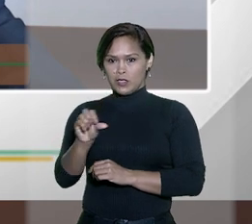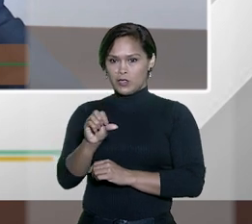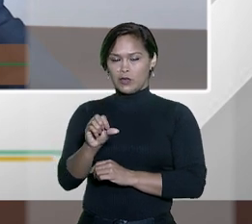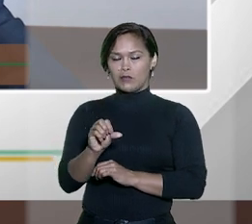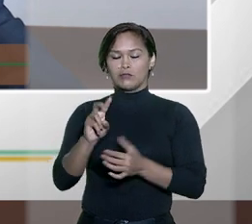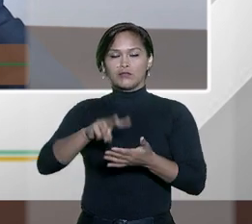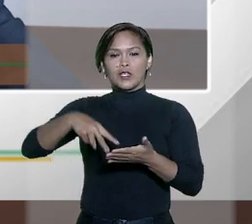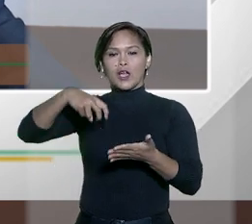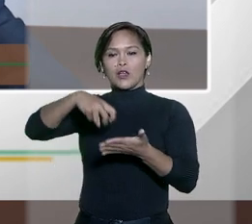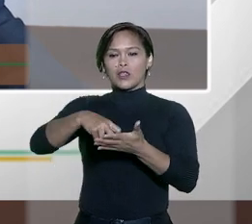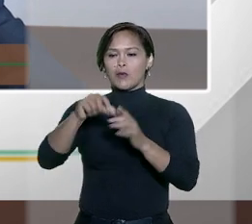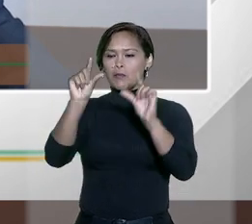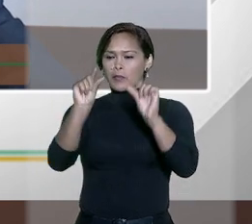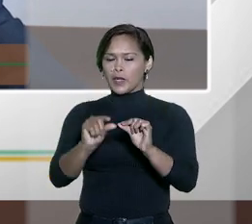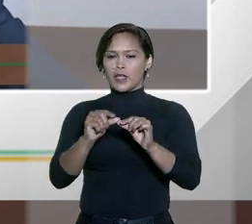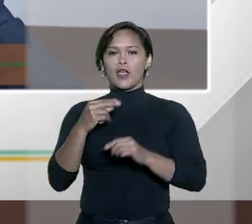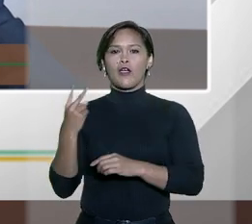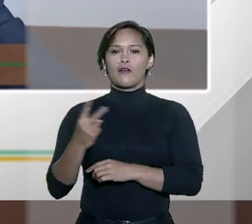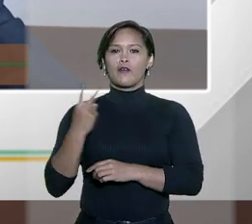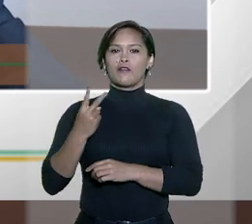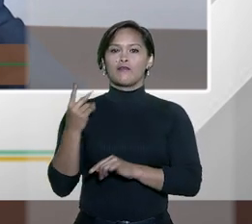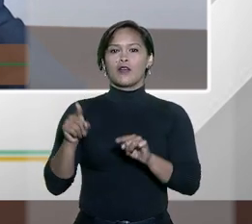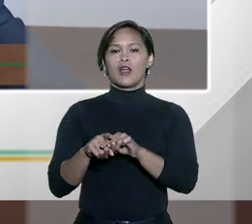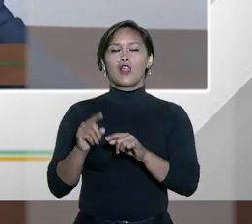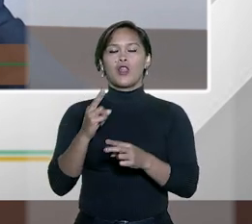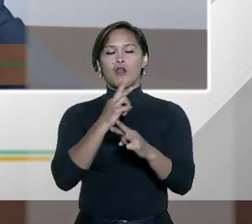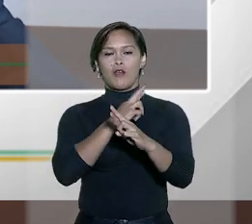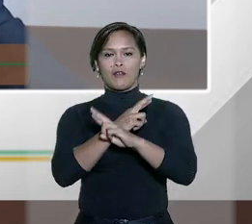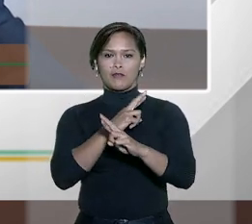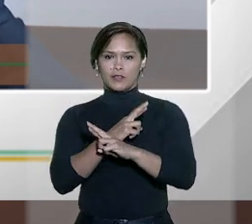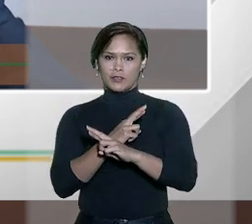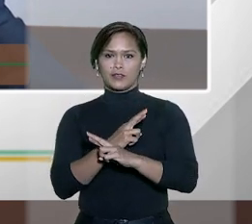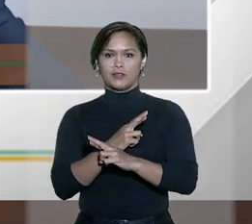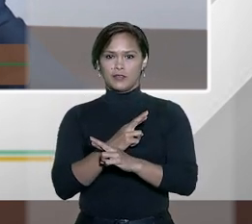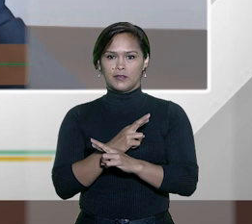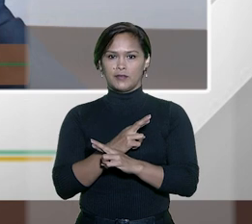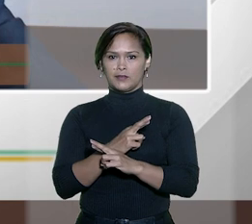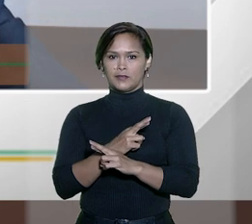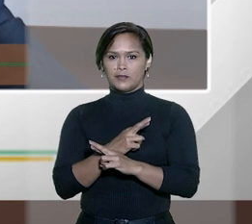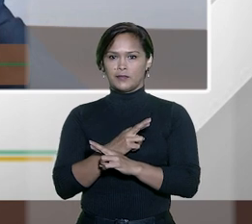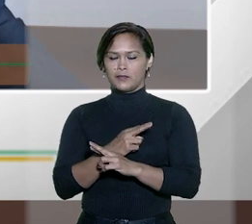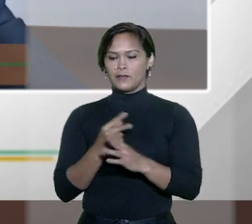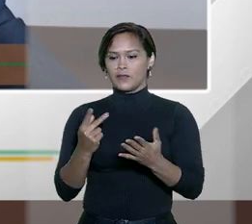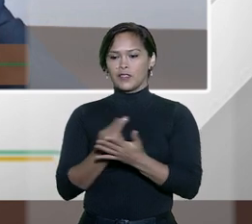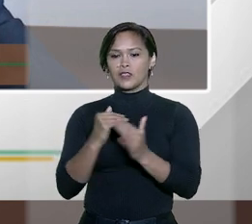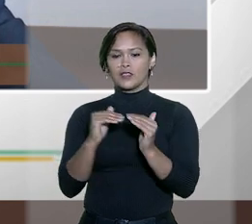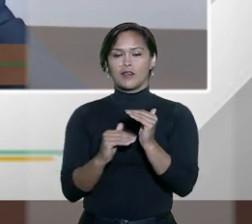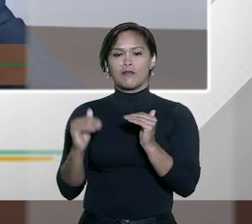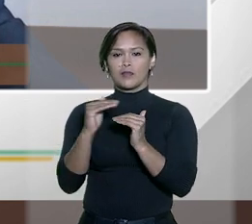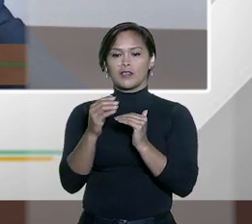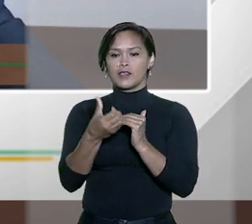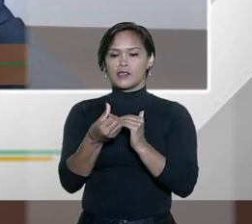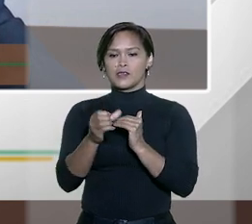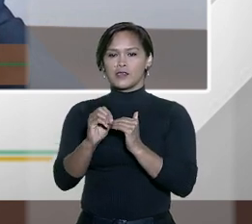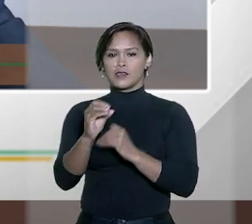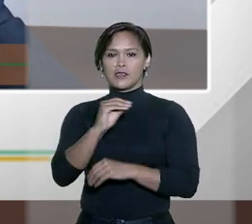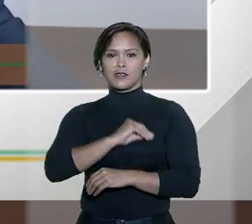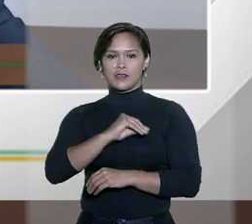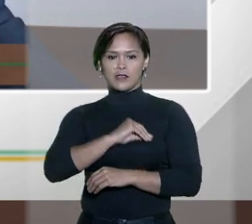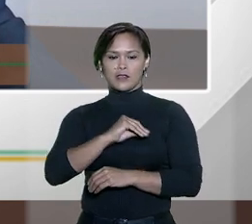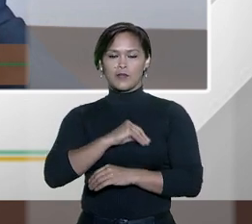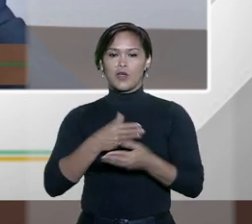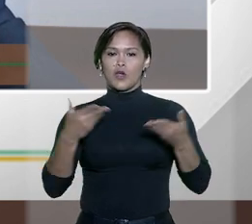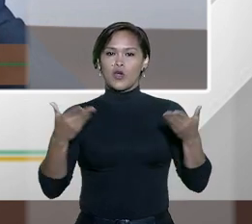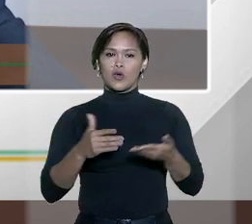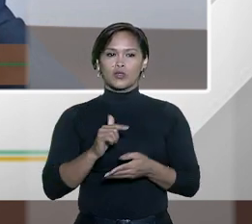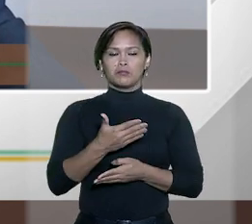as condenações de pequeno valor da fazenda pública, que não ultrapassem aí os 60 salários mínimos,